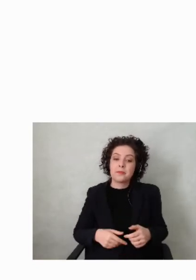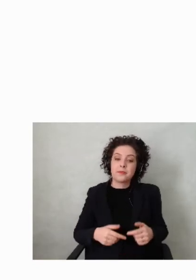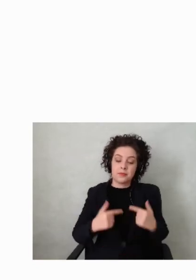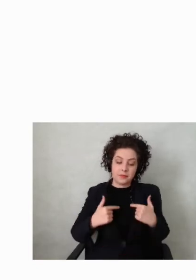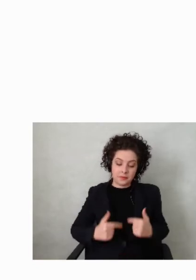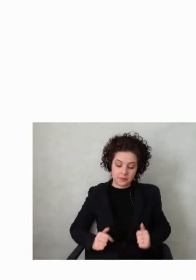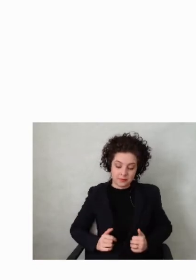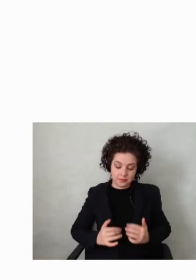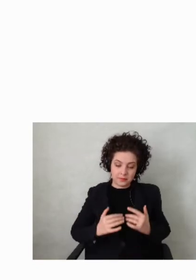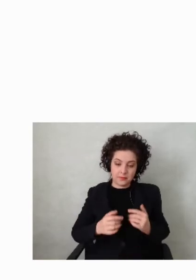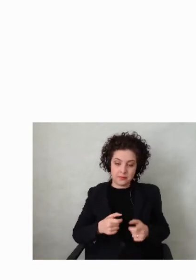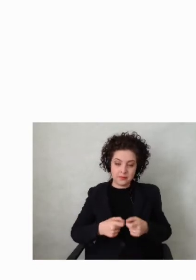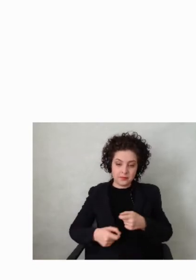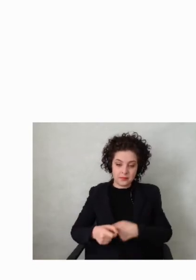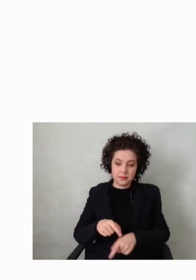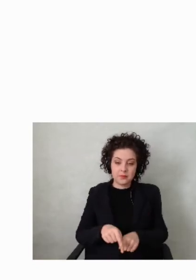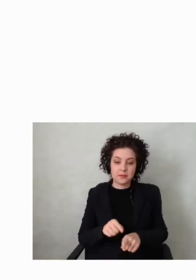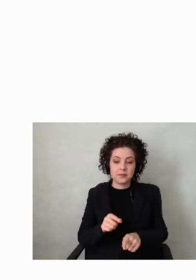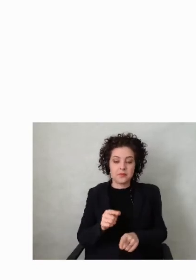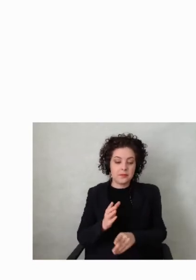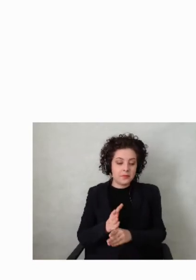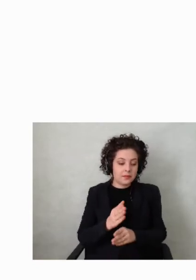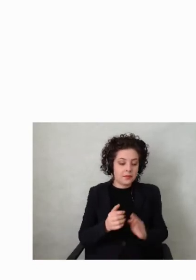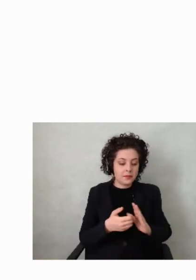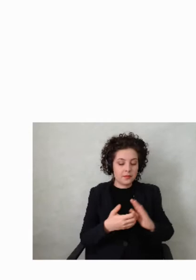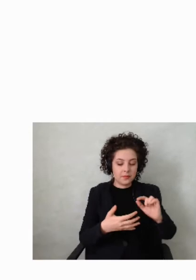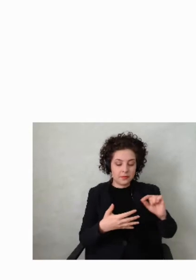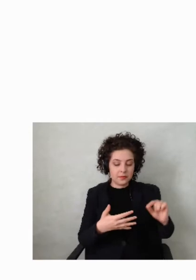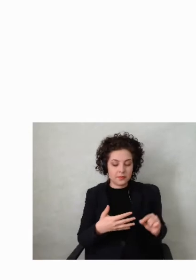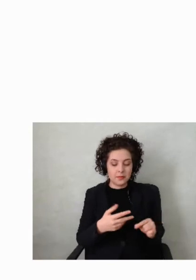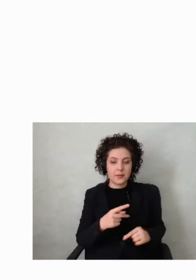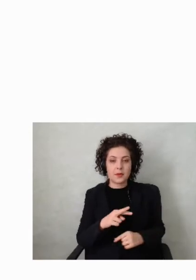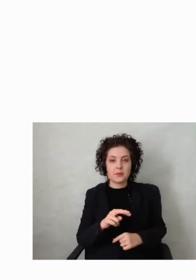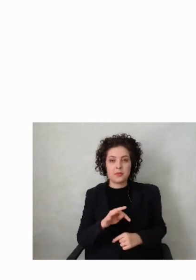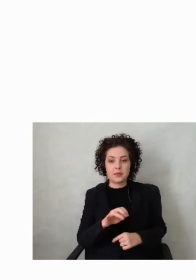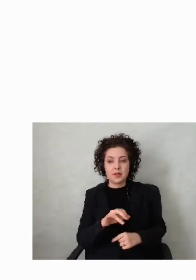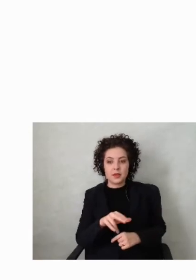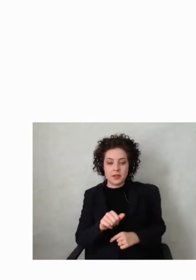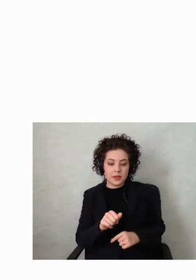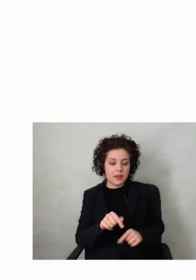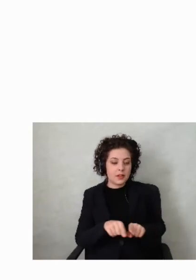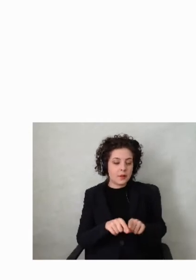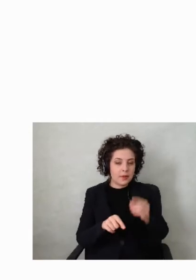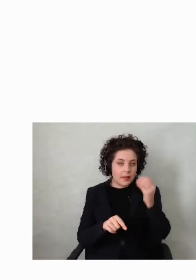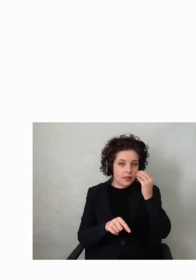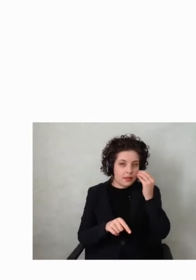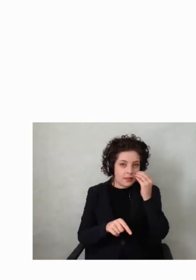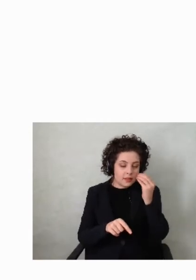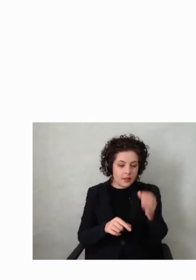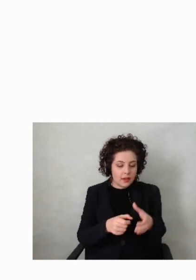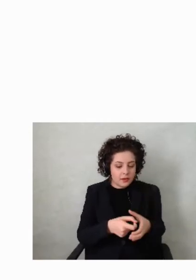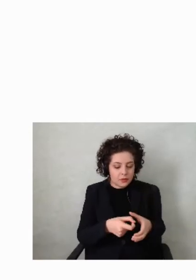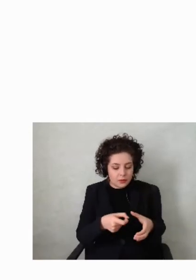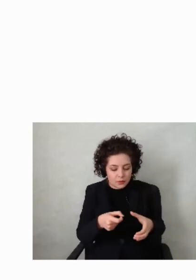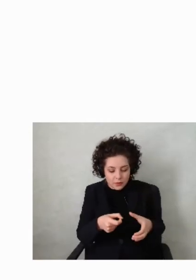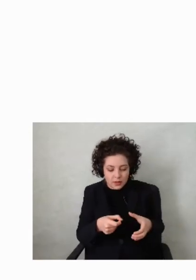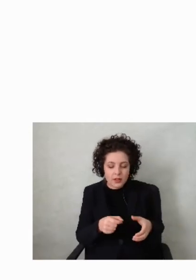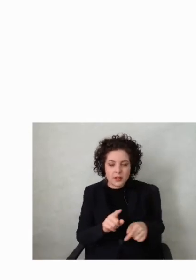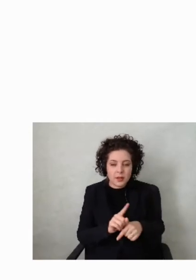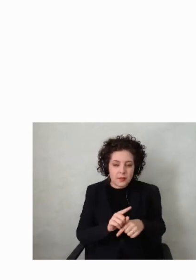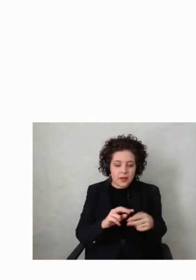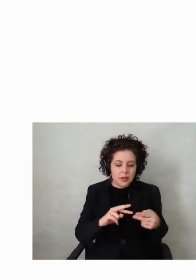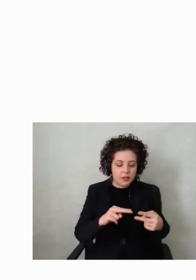uma unidade de caracterização de proteínas, desenvolvimento de testes de antígeno, e um laboratório de genética de